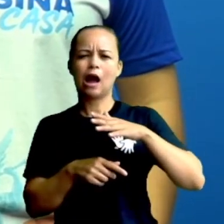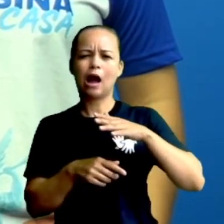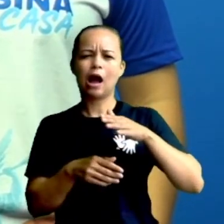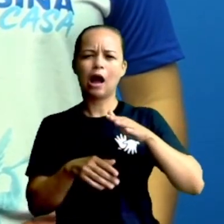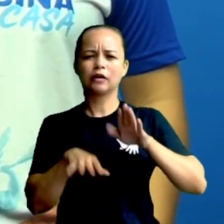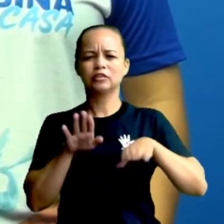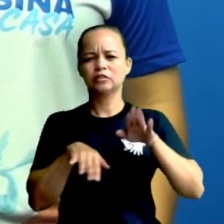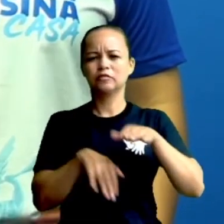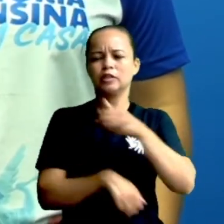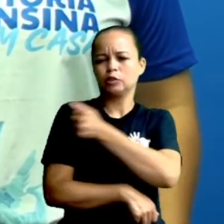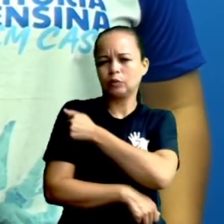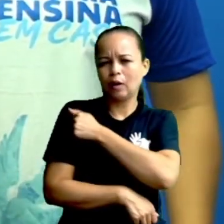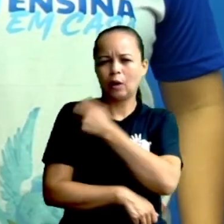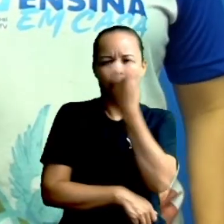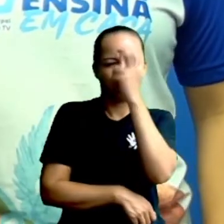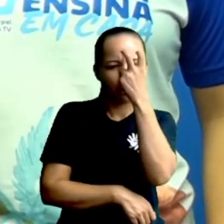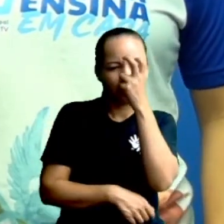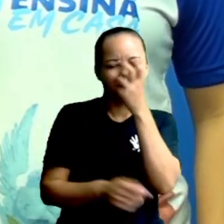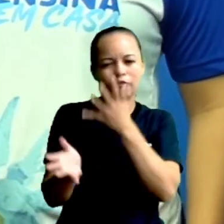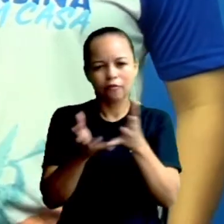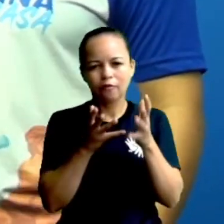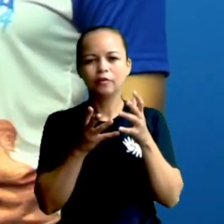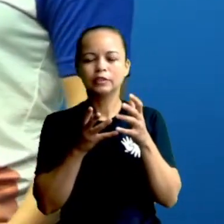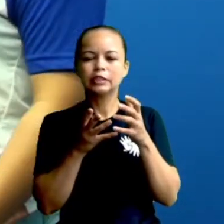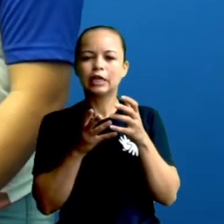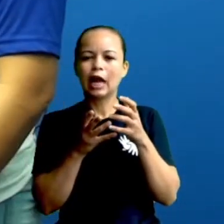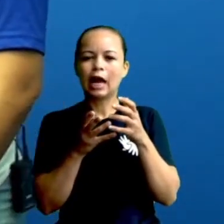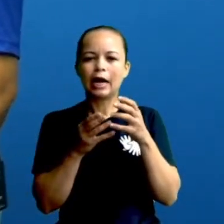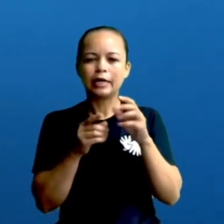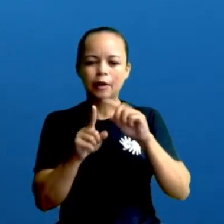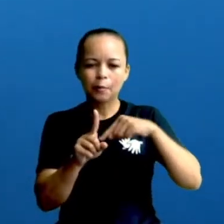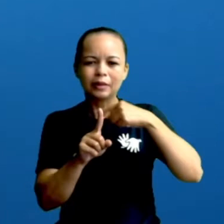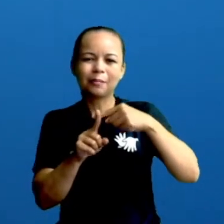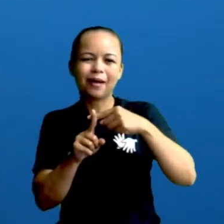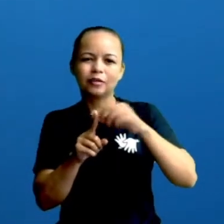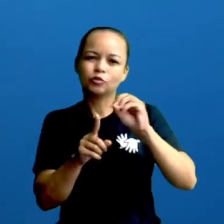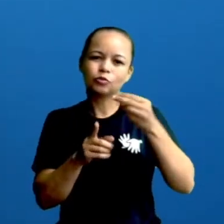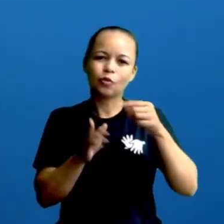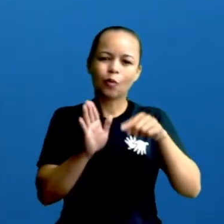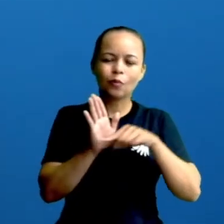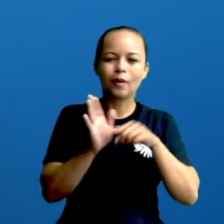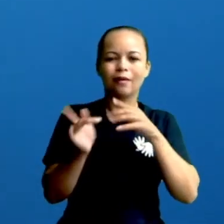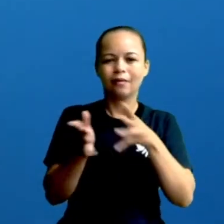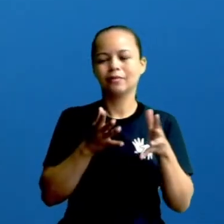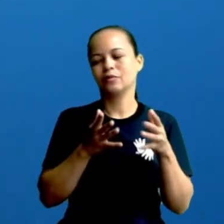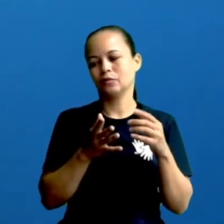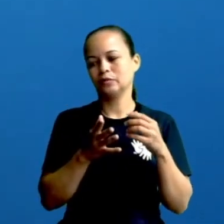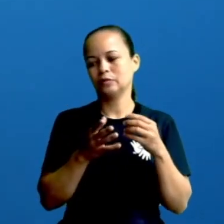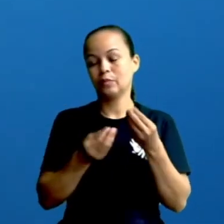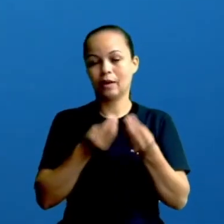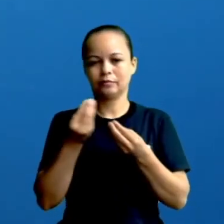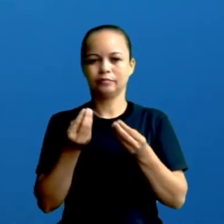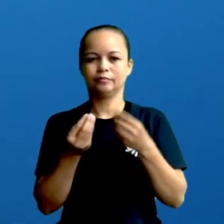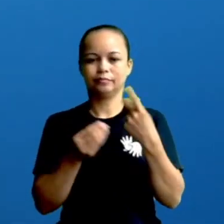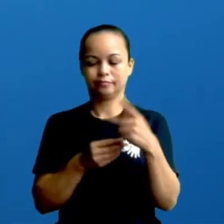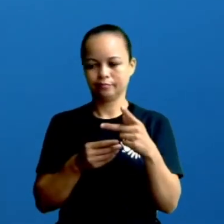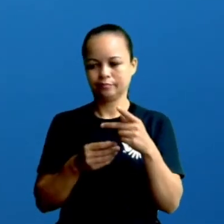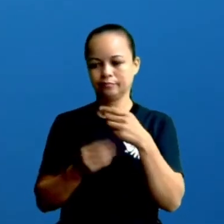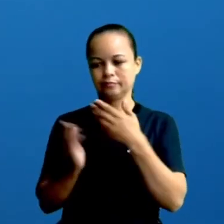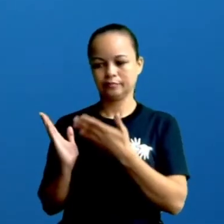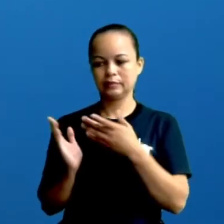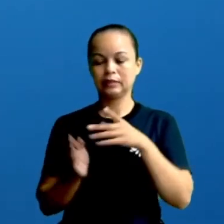a diagonal ou deixa de contar. Tá certo? Por isso a necessidade da fórmula. Mas na fórmula nós